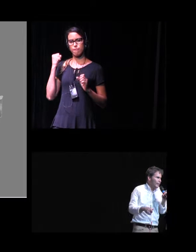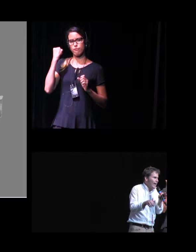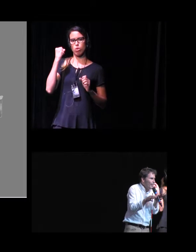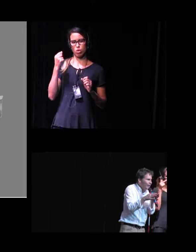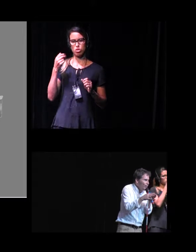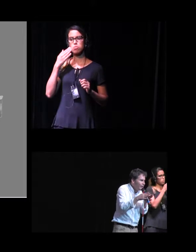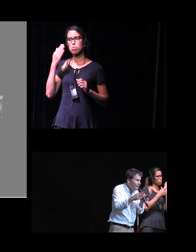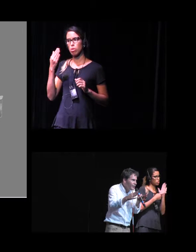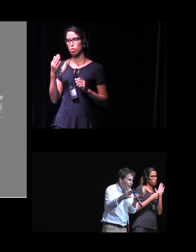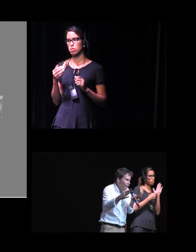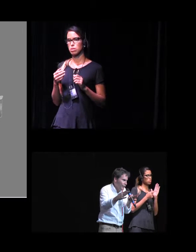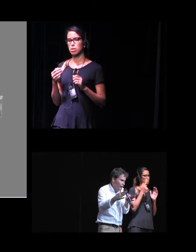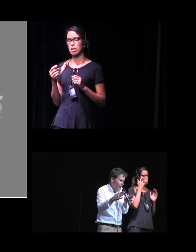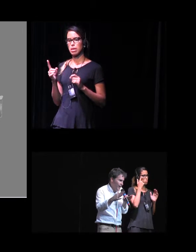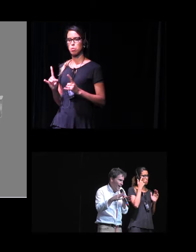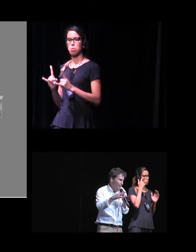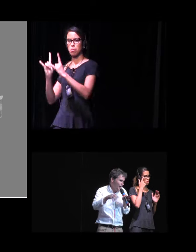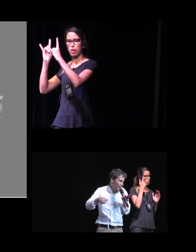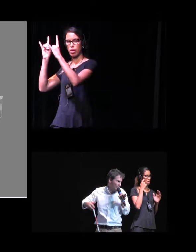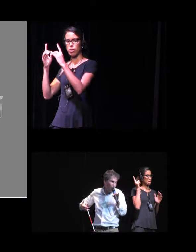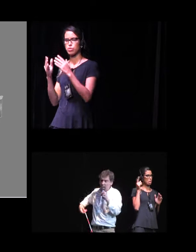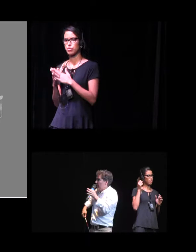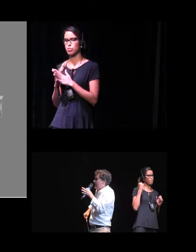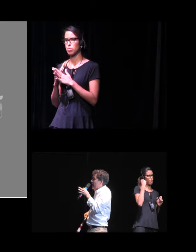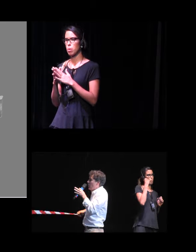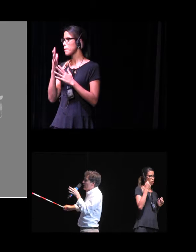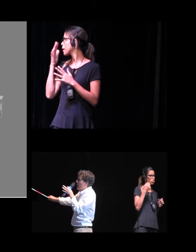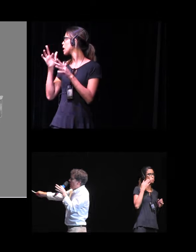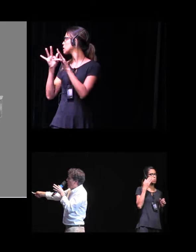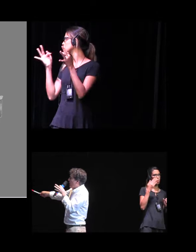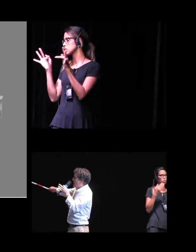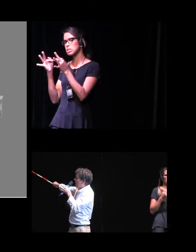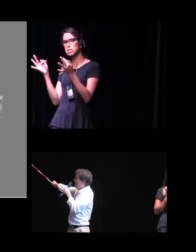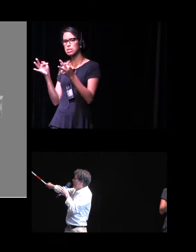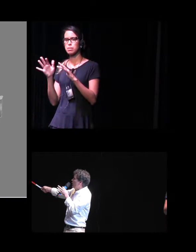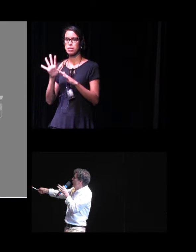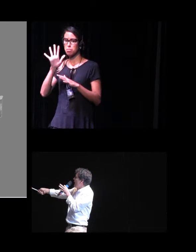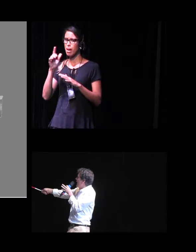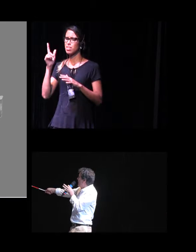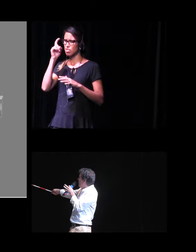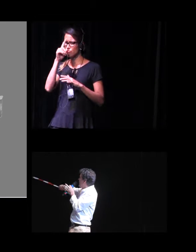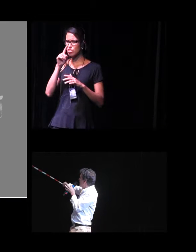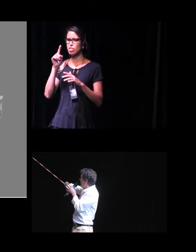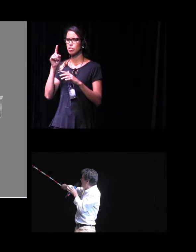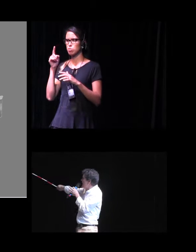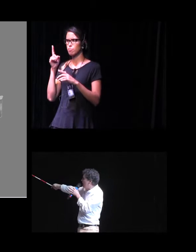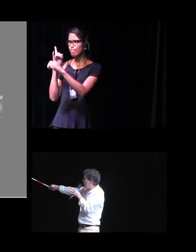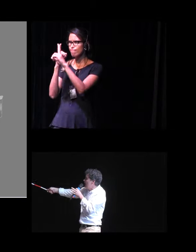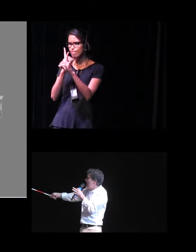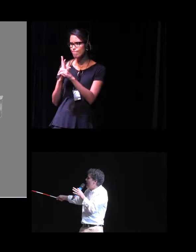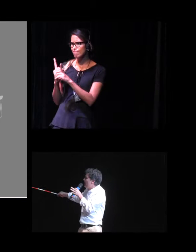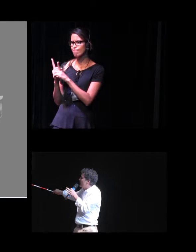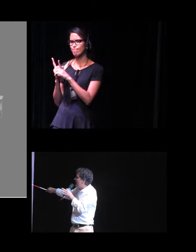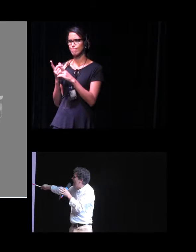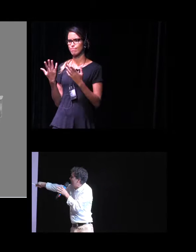ser radical. O prédio deveria parecer muito simples, mas ter complexidade